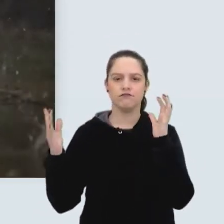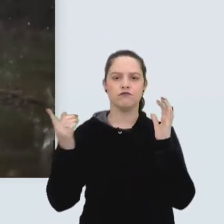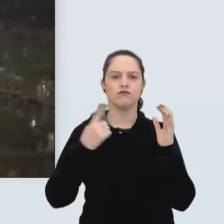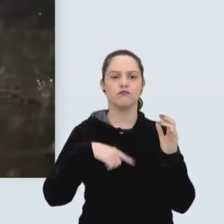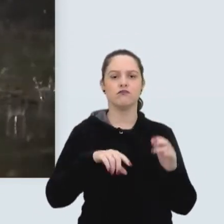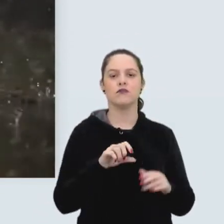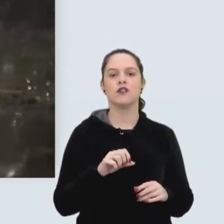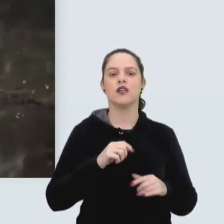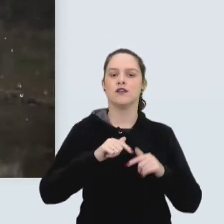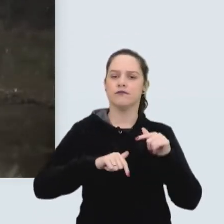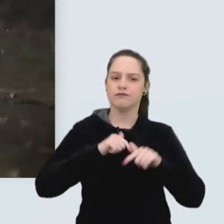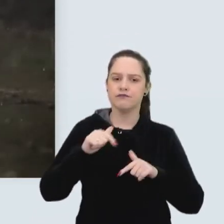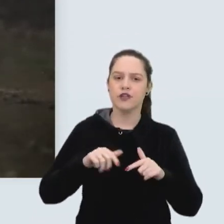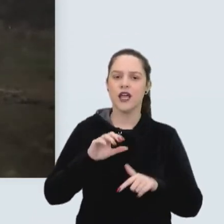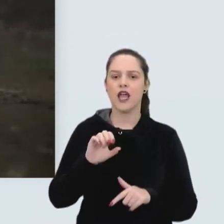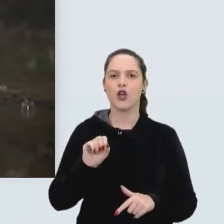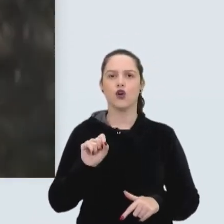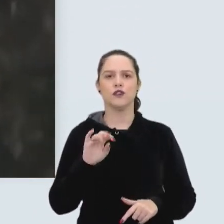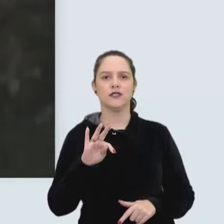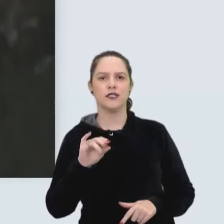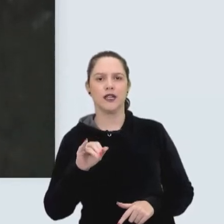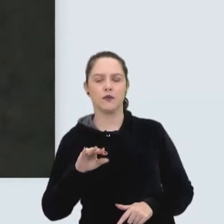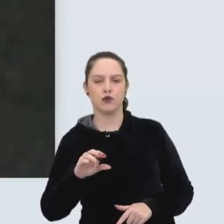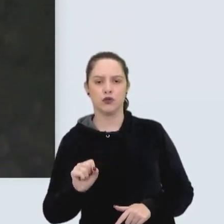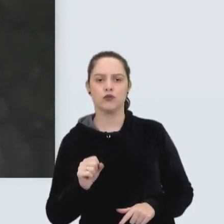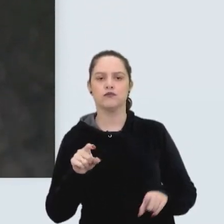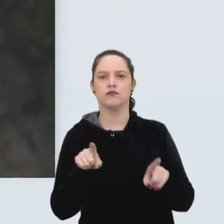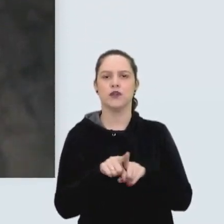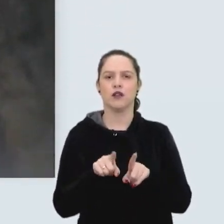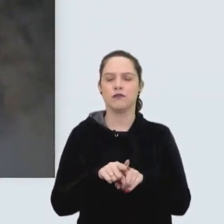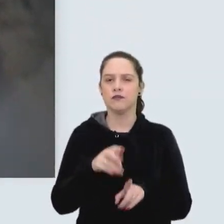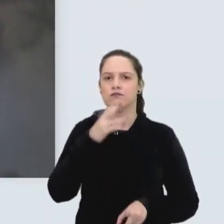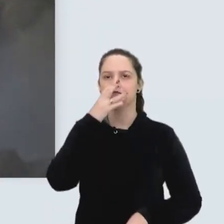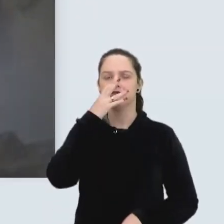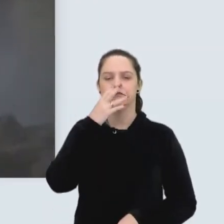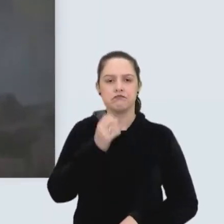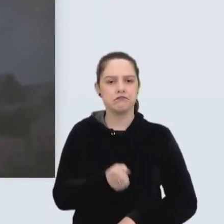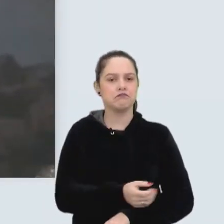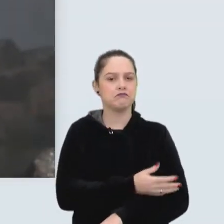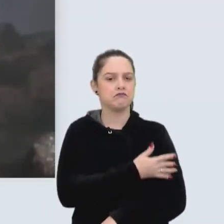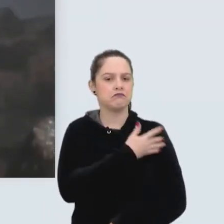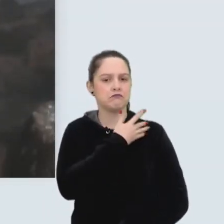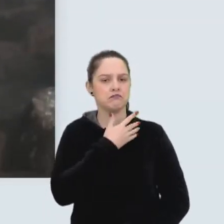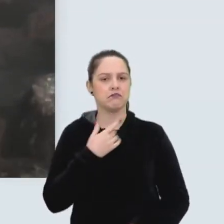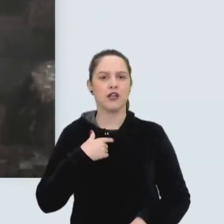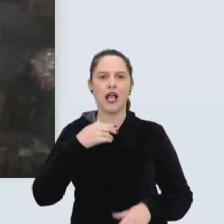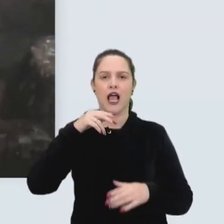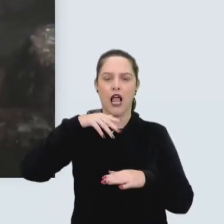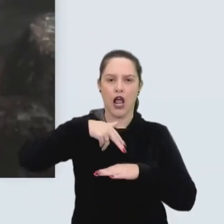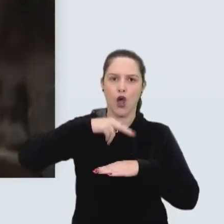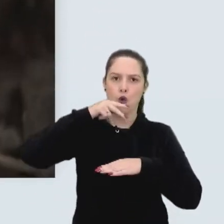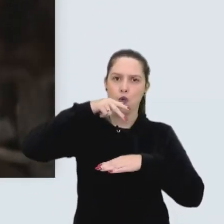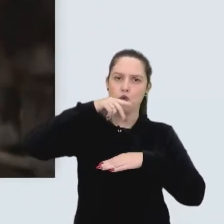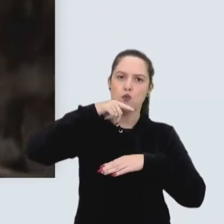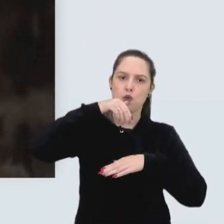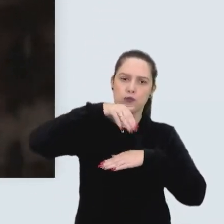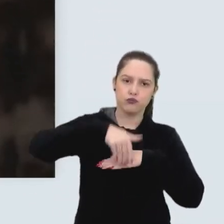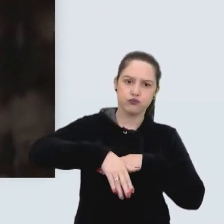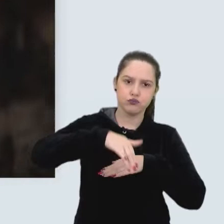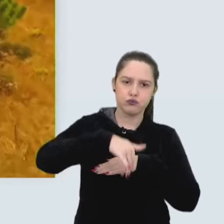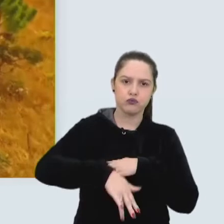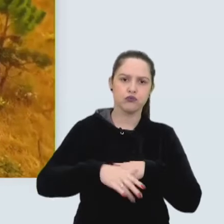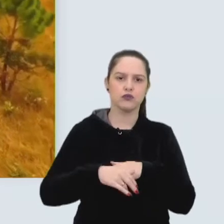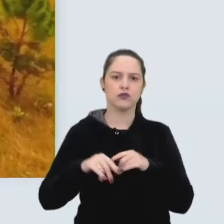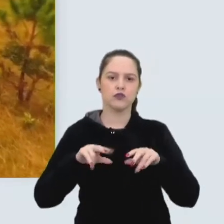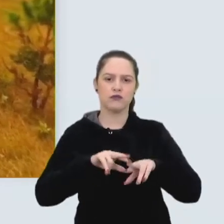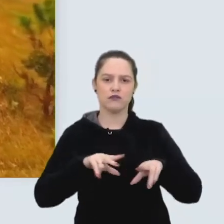chamados serviços ecossistêmicos. A inspiração no contato com a beleza cênica de cachoeiras, a água, a madeira, o ar